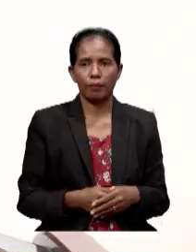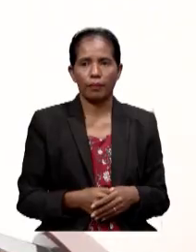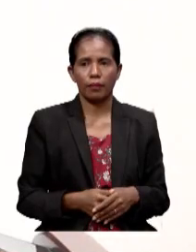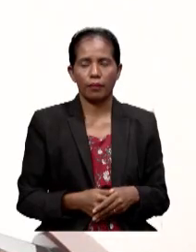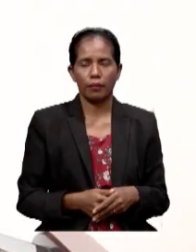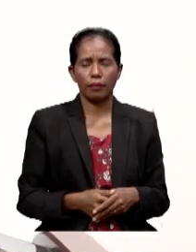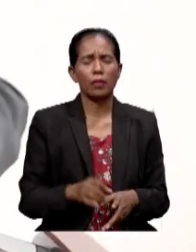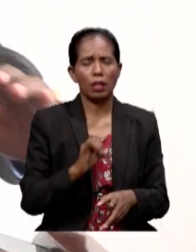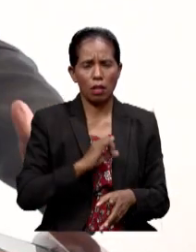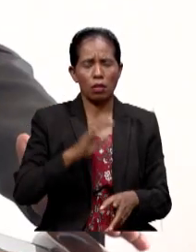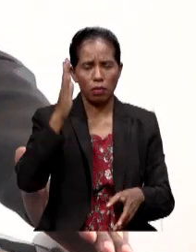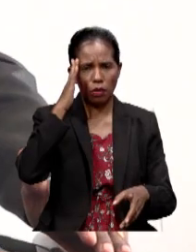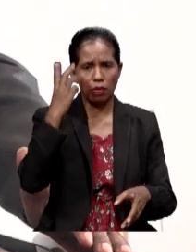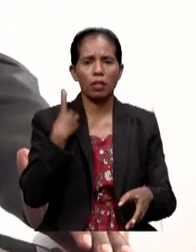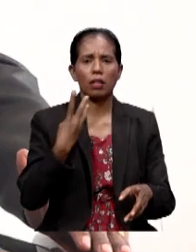Hanoi nita